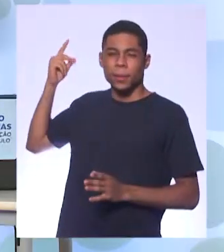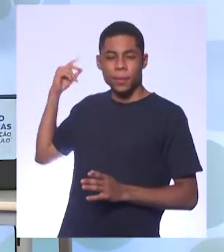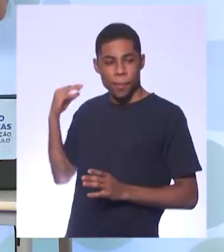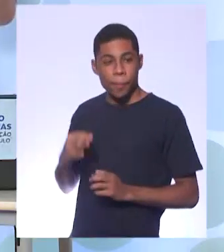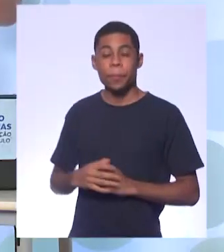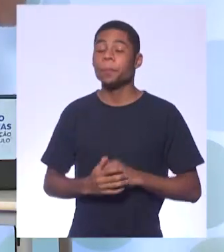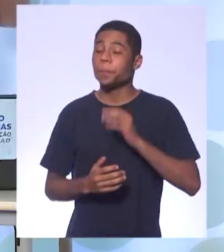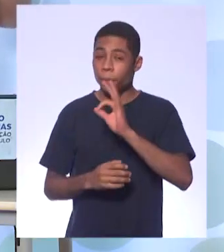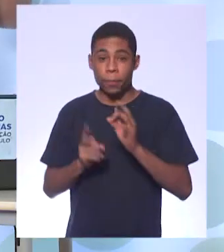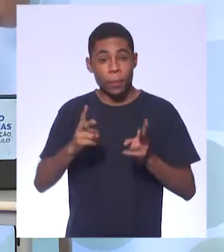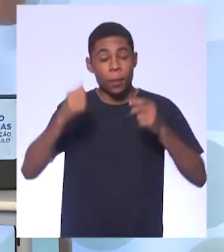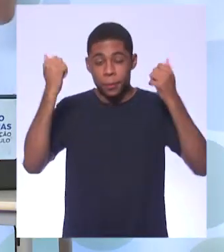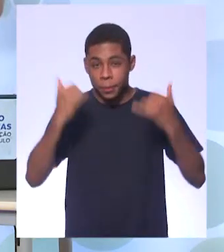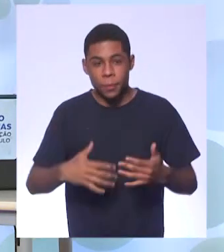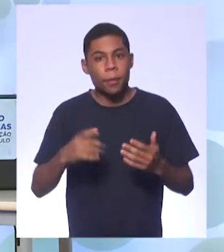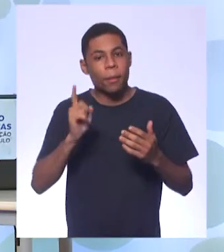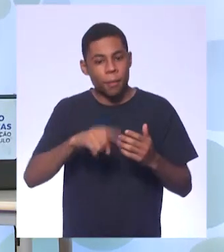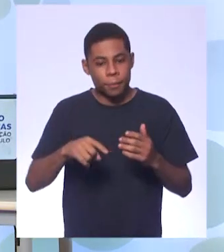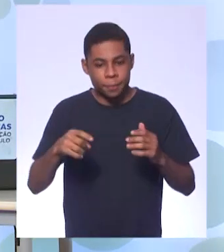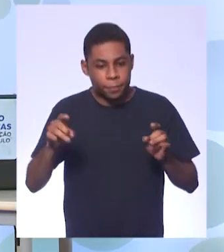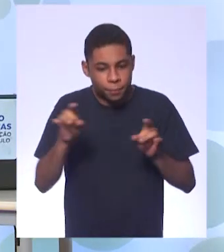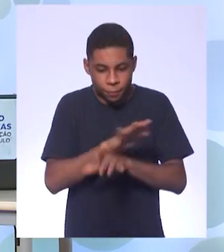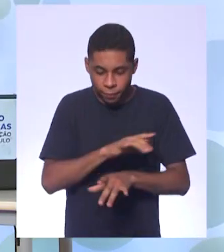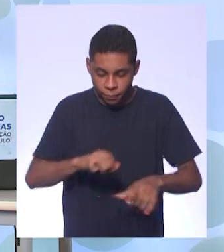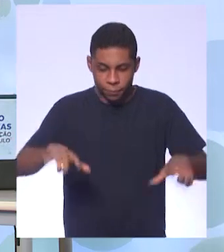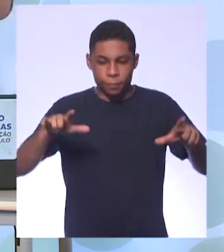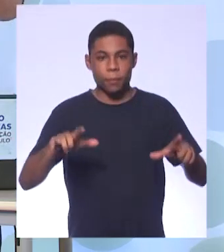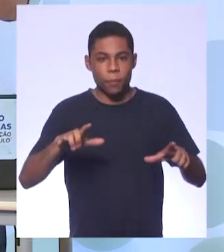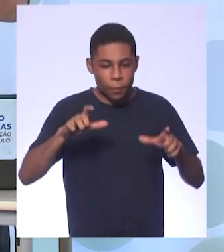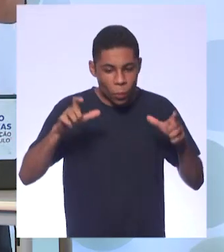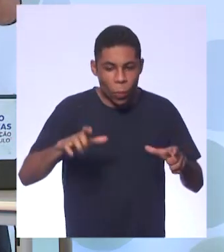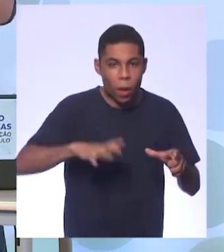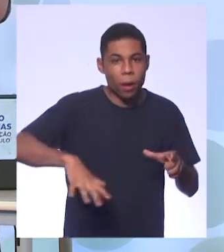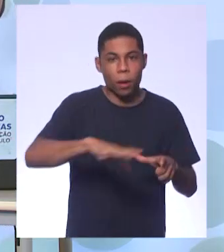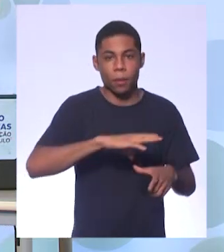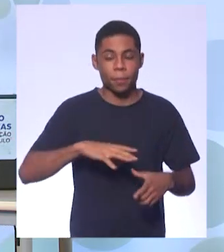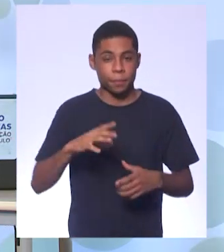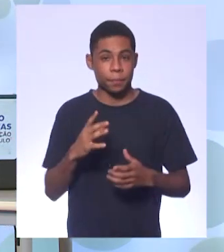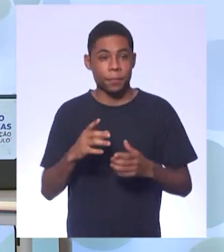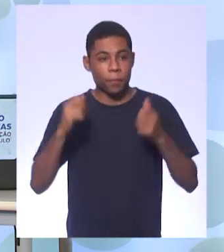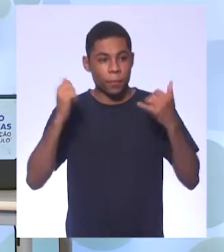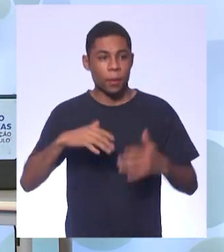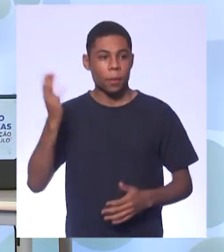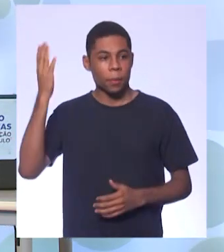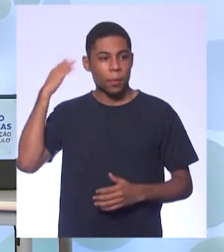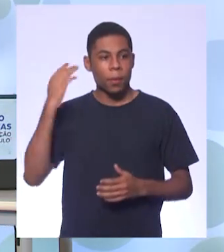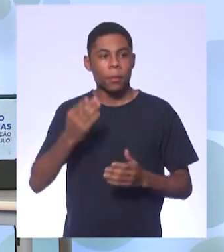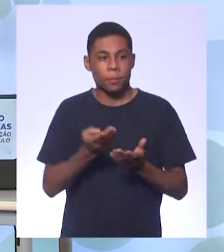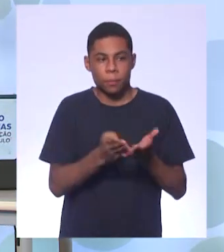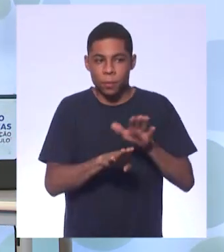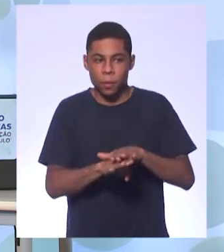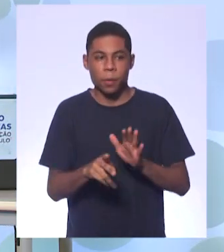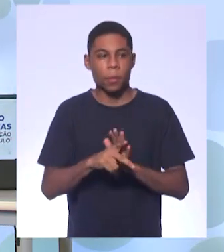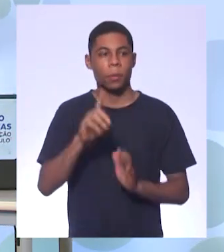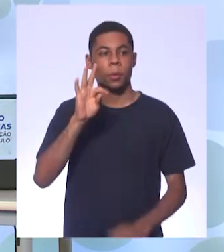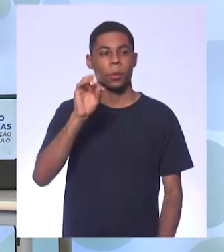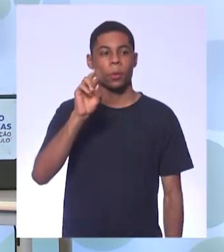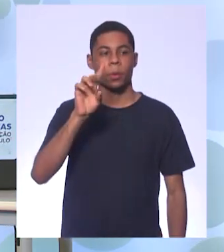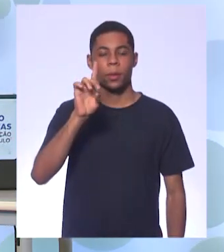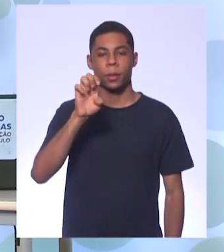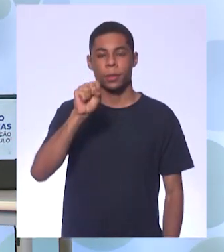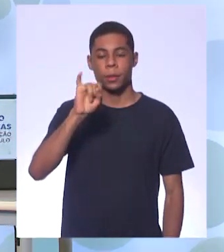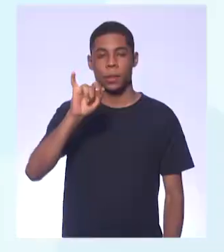fala de formação territorial, a gente acaba falando primeiramente do Tratado de Tordesilhas, né? Então acompanhe aí na tela aí o Tratado